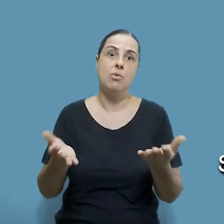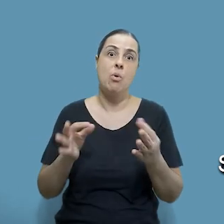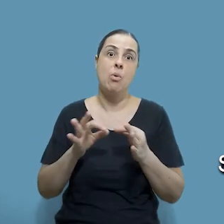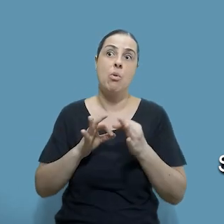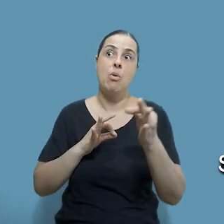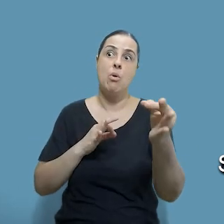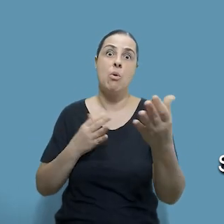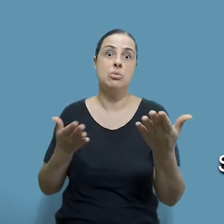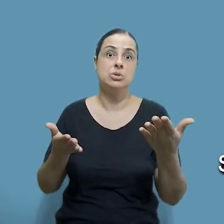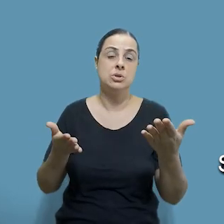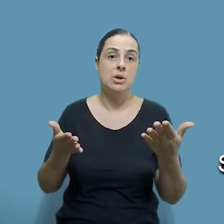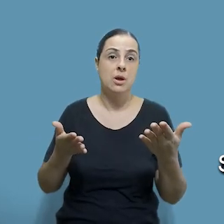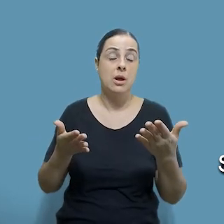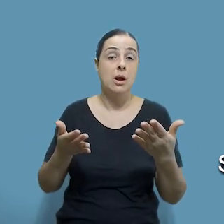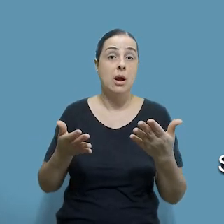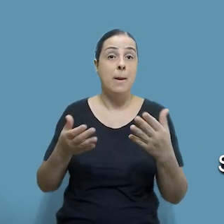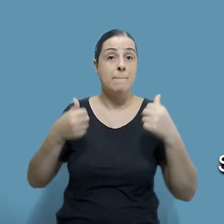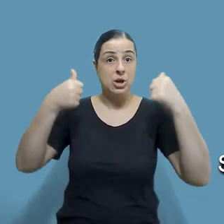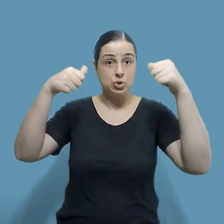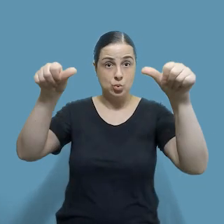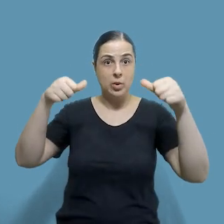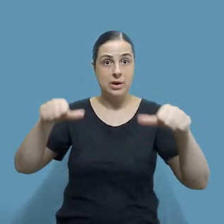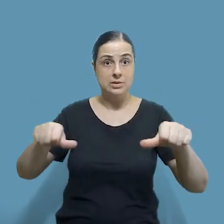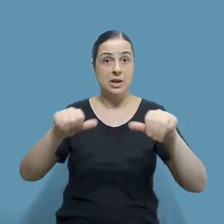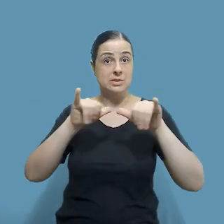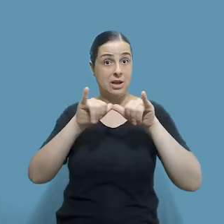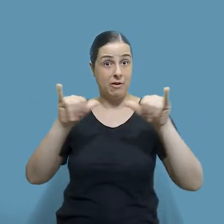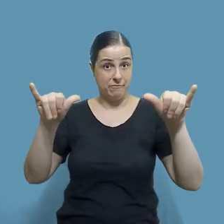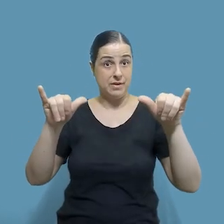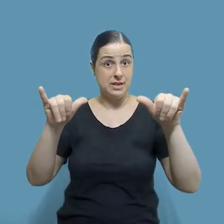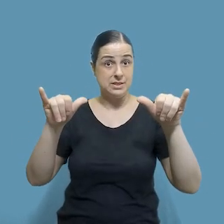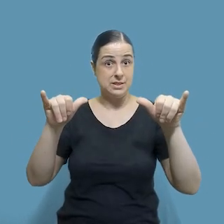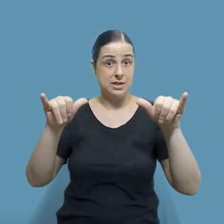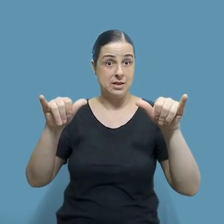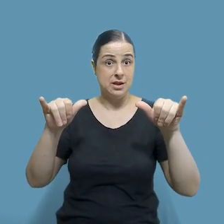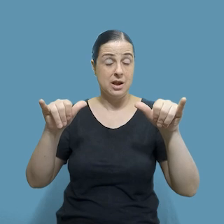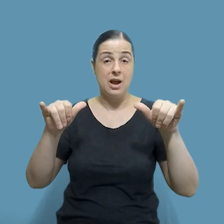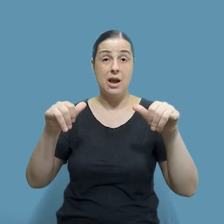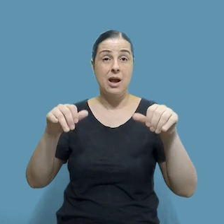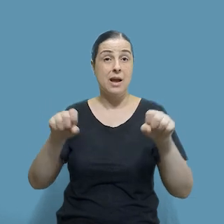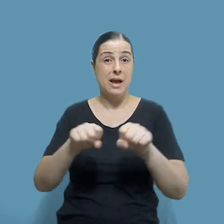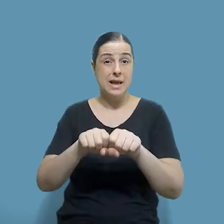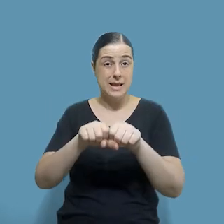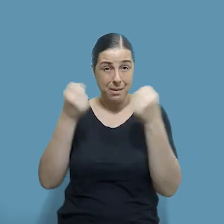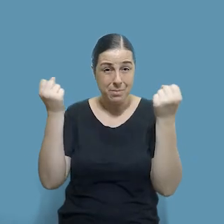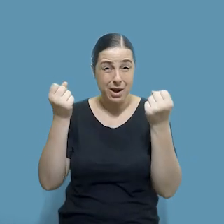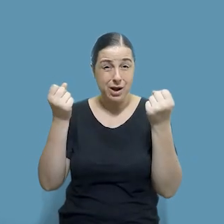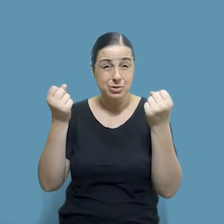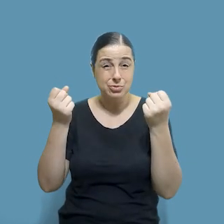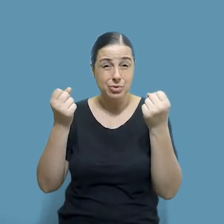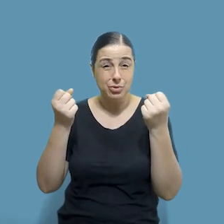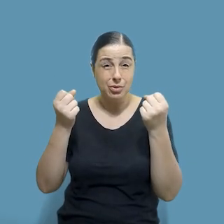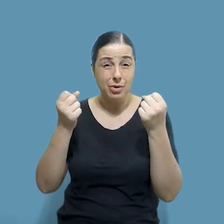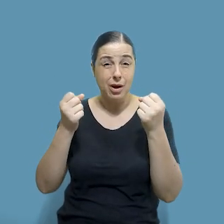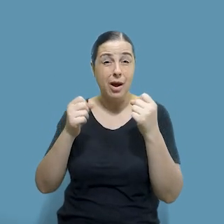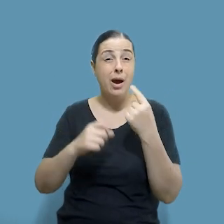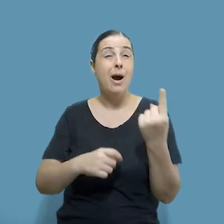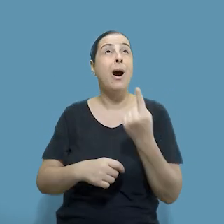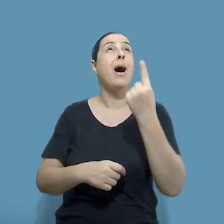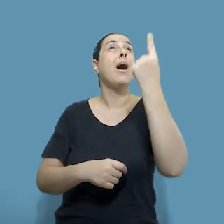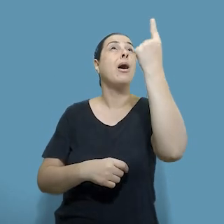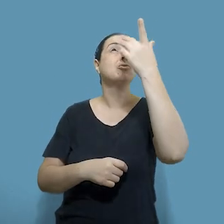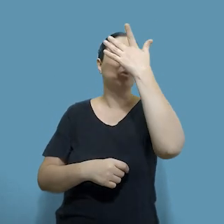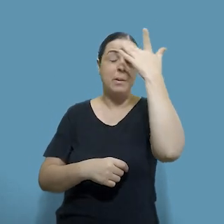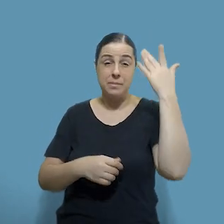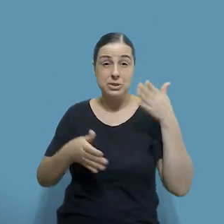chamou a atenção é que, tipo, o cartaz que dizia isso, que o elevador estava quebrado, estava aqui em cima, assim, sabe? Se a pessoa tivesse sentada, a